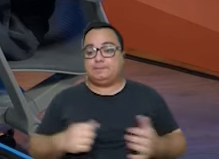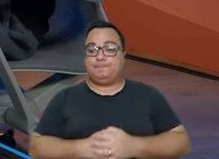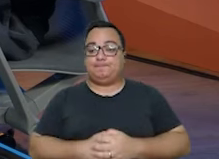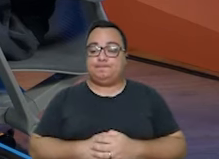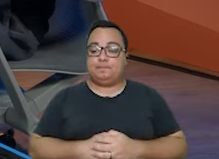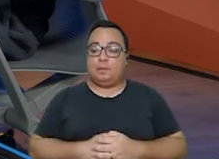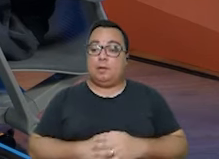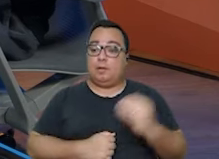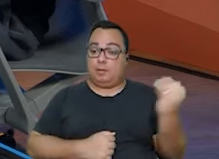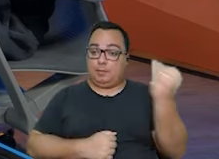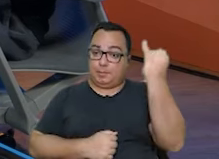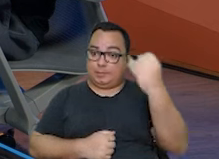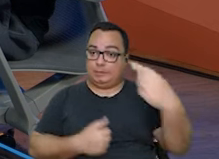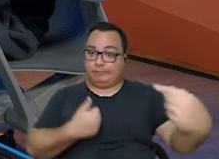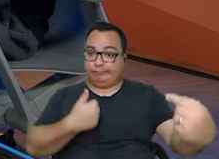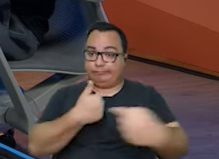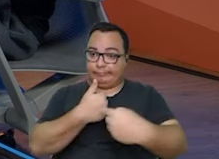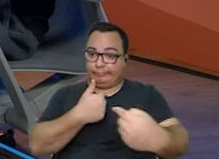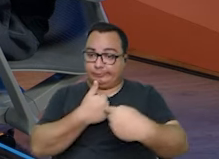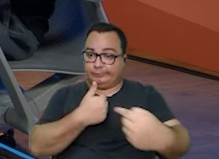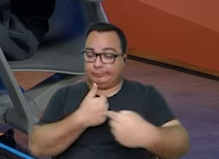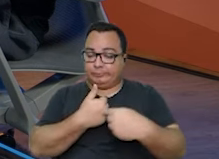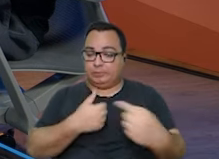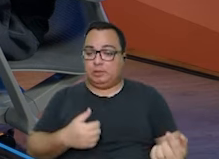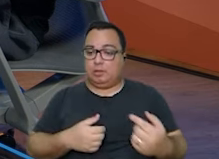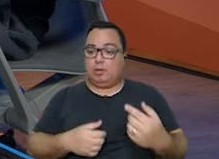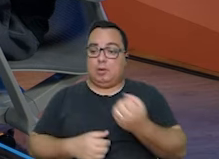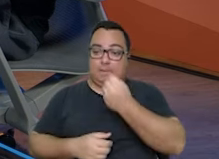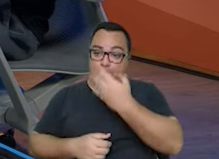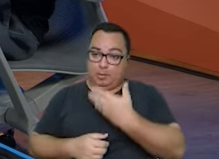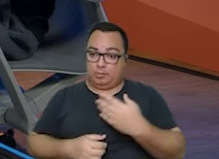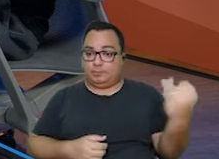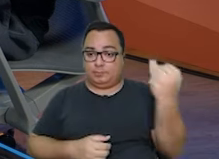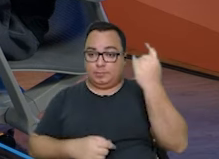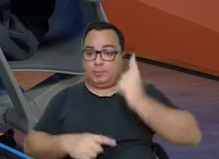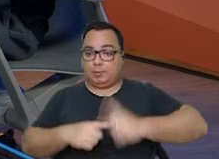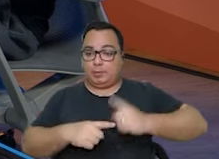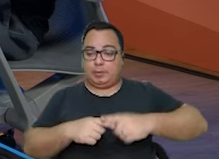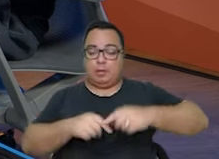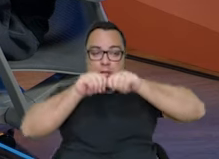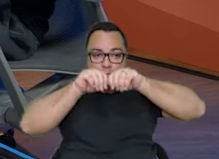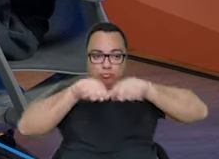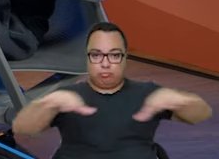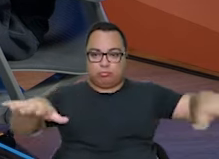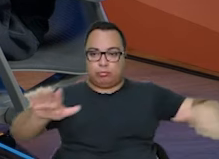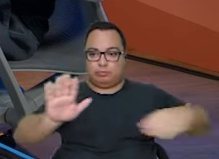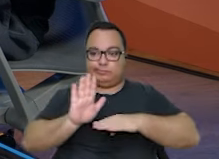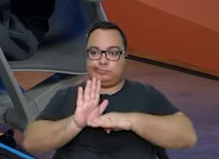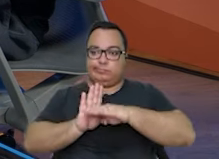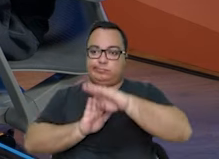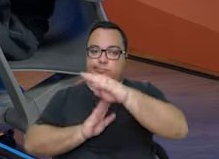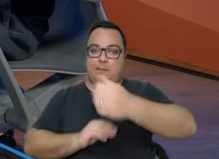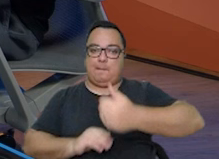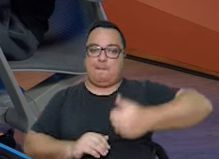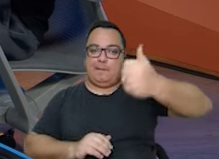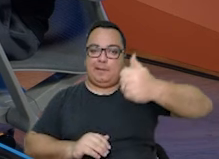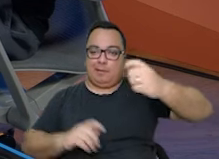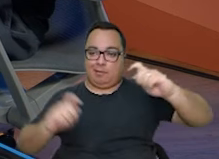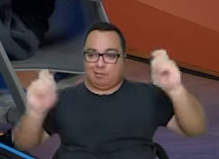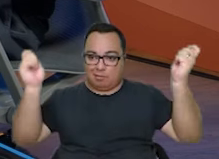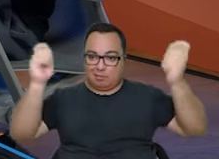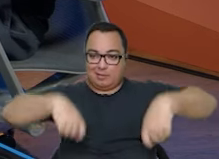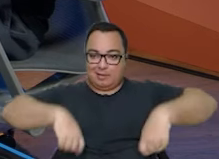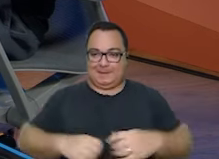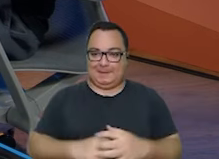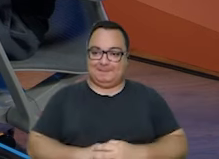avaliação né do cliente até porque isso na reputação da empresa né Na hora de alguém pesquisar